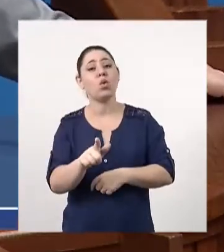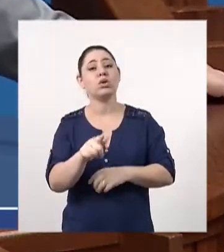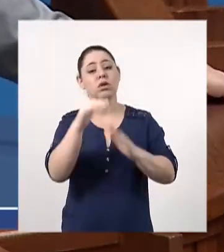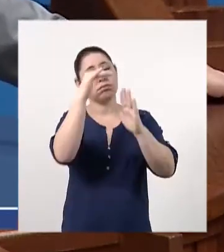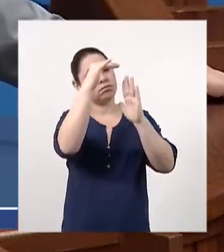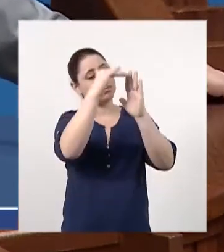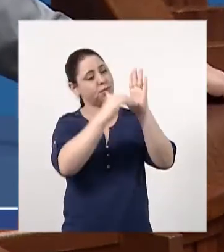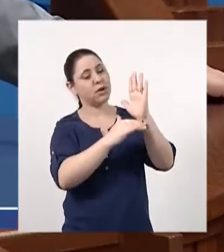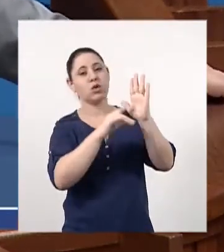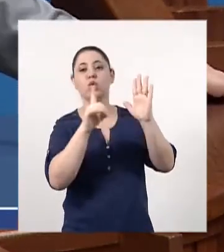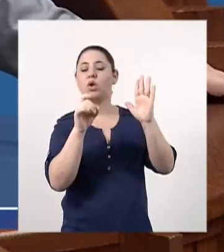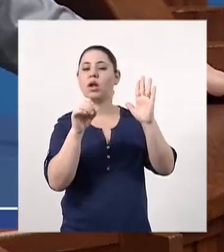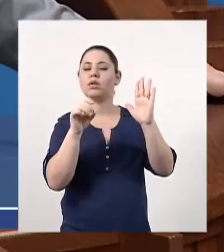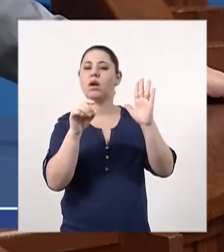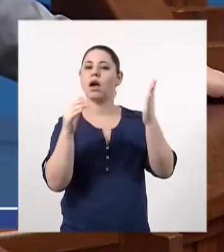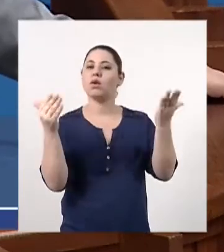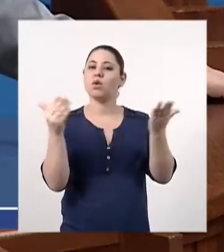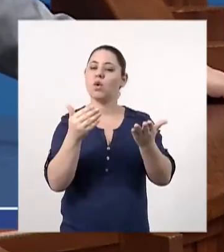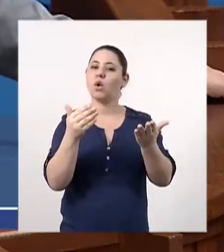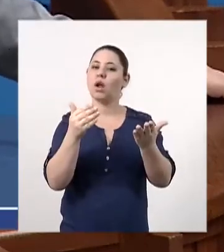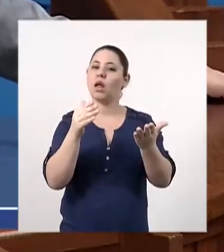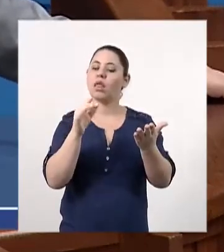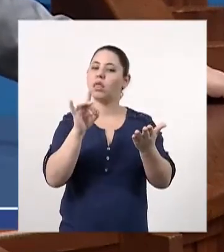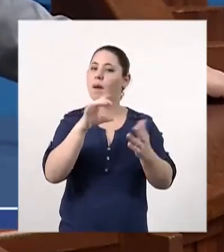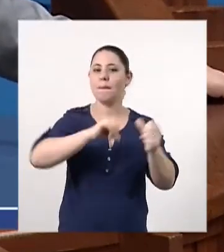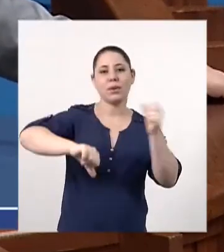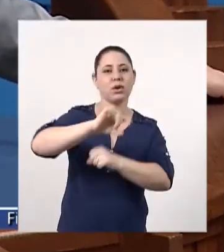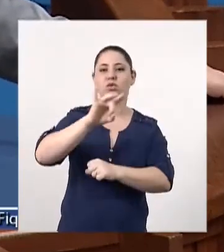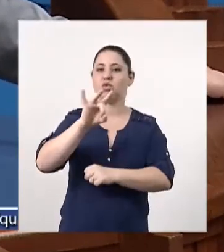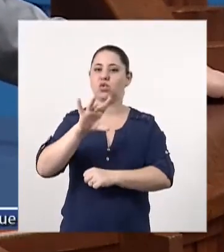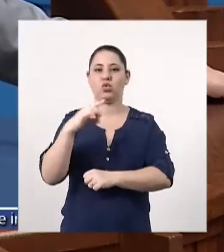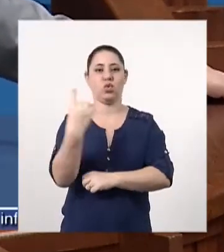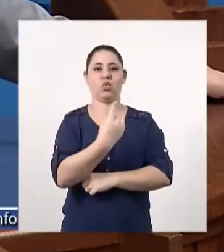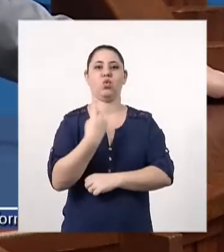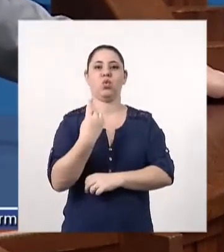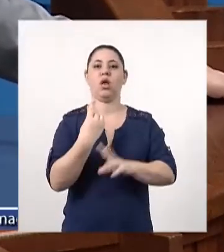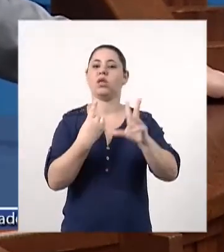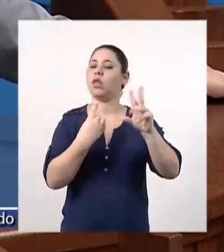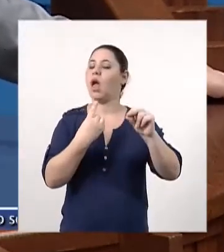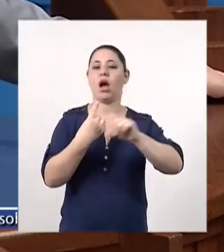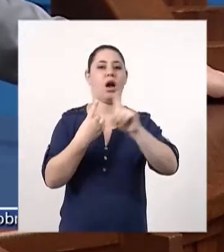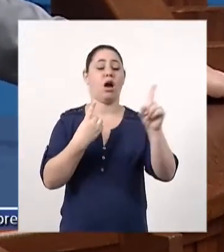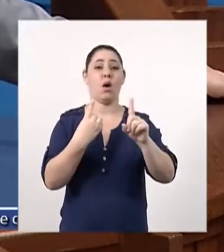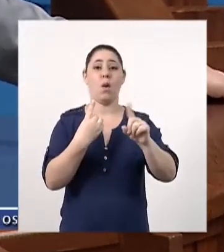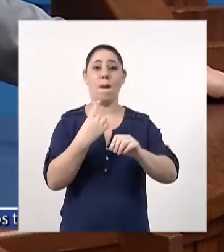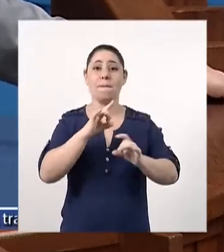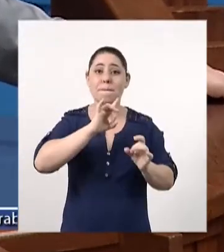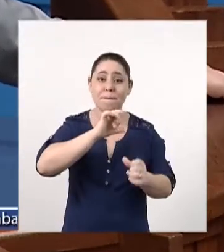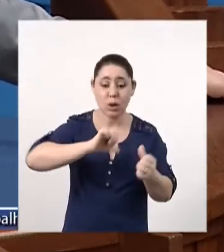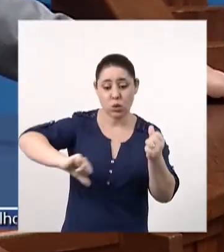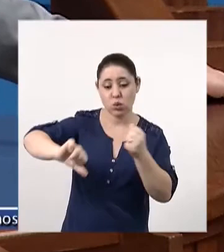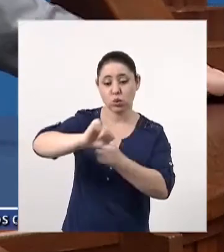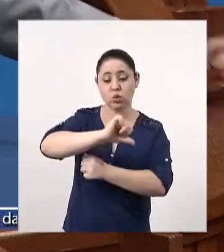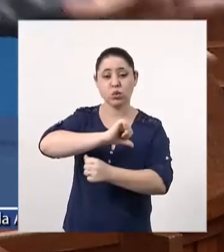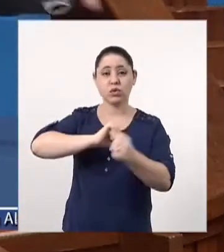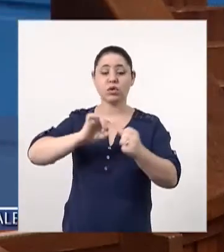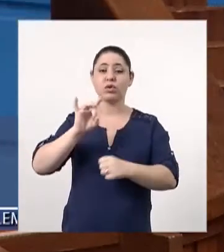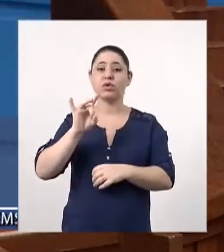de Dourados. Agora, isso não será modificado sozinho, isso será modificado